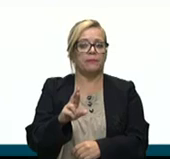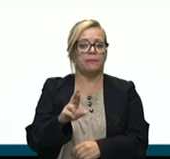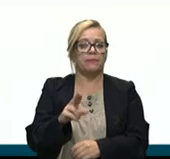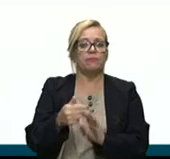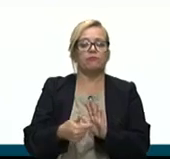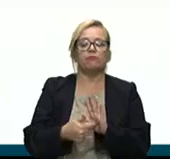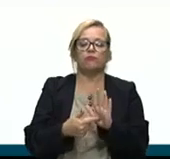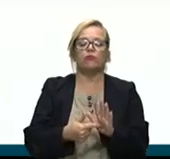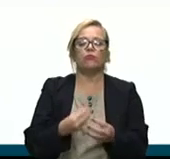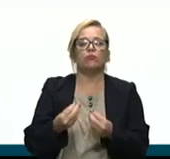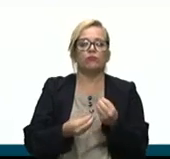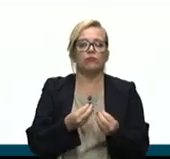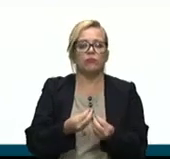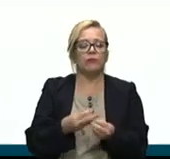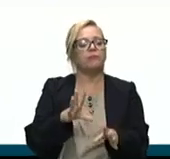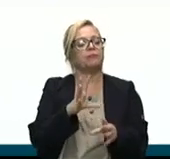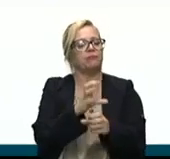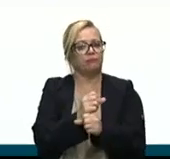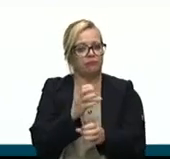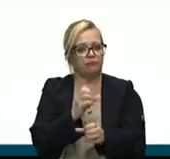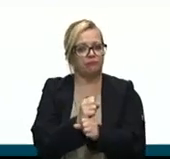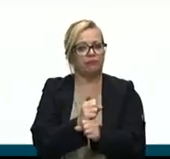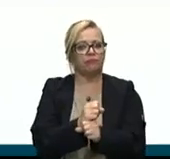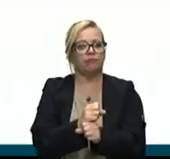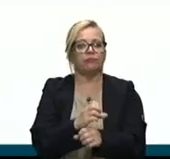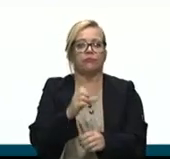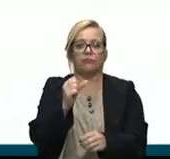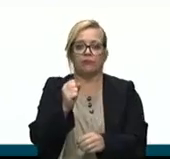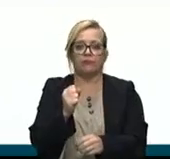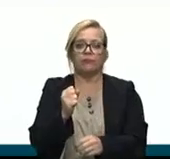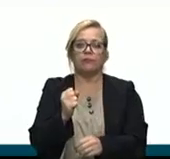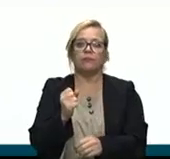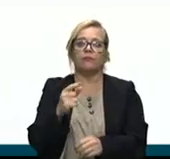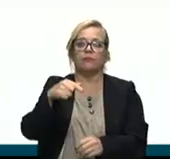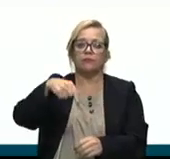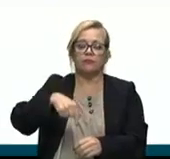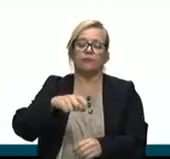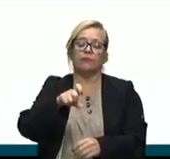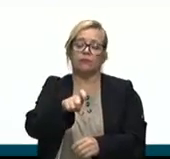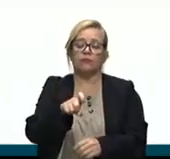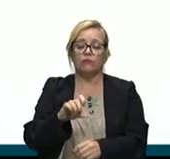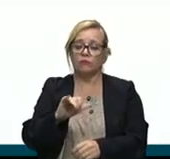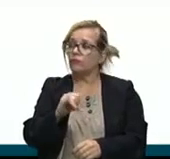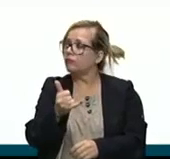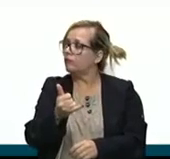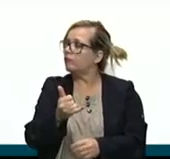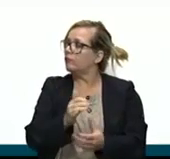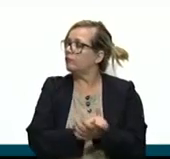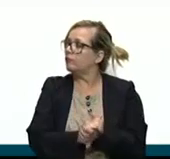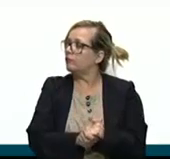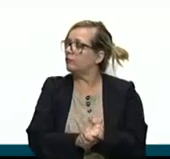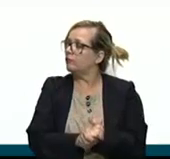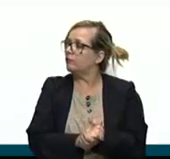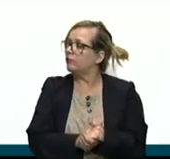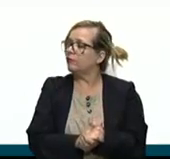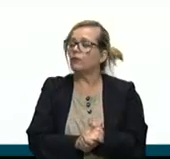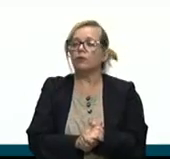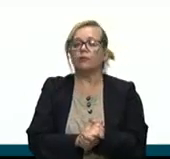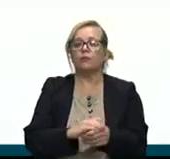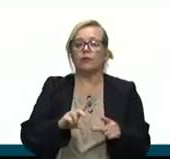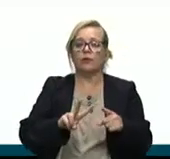por meio do seguinte cálculo. SQ de xy dividido pela